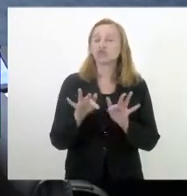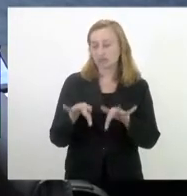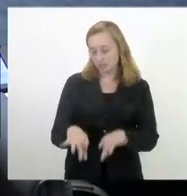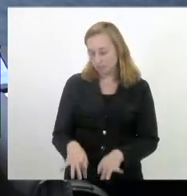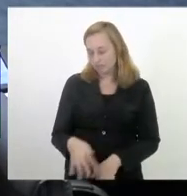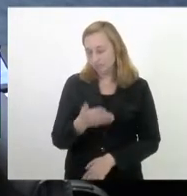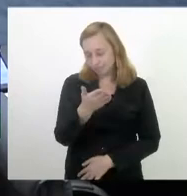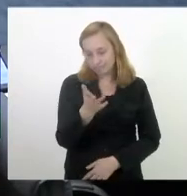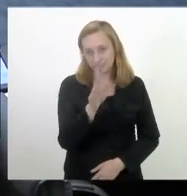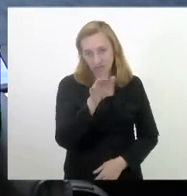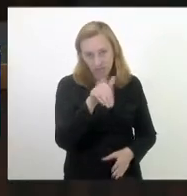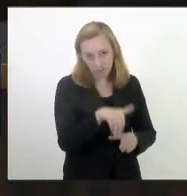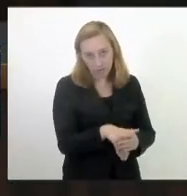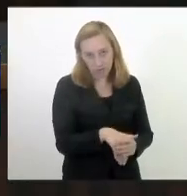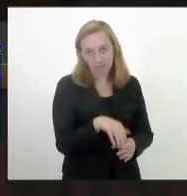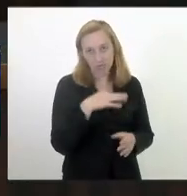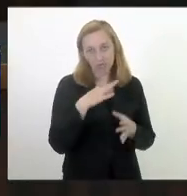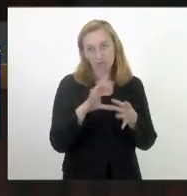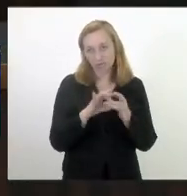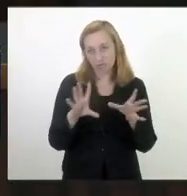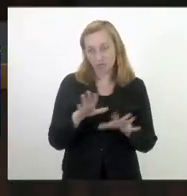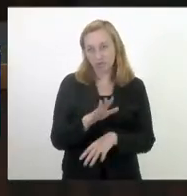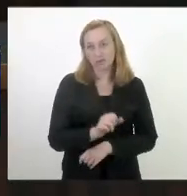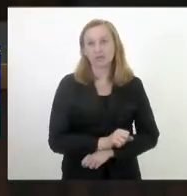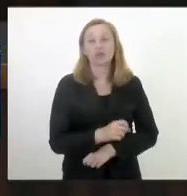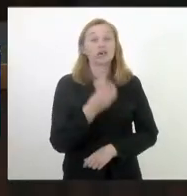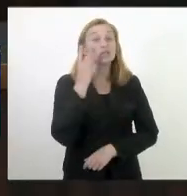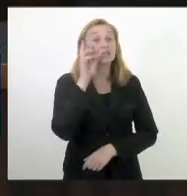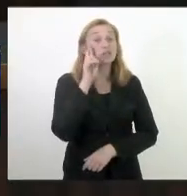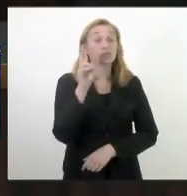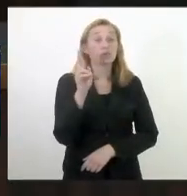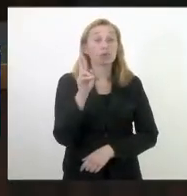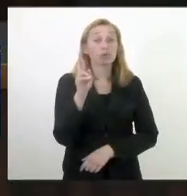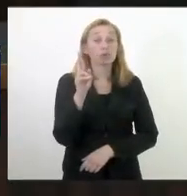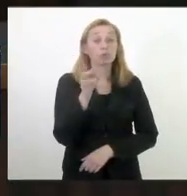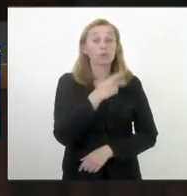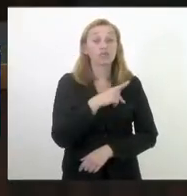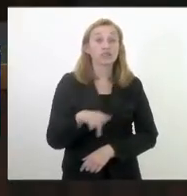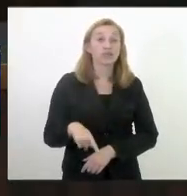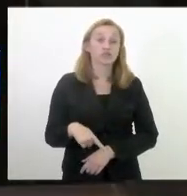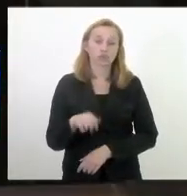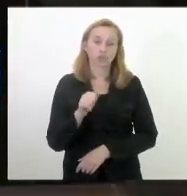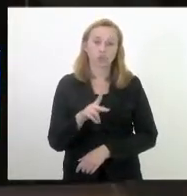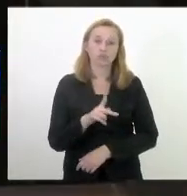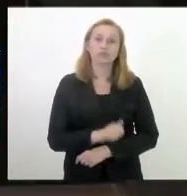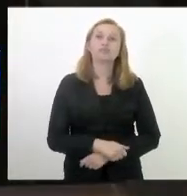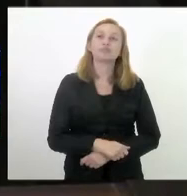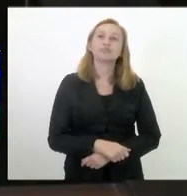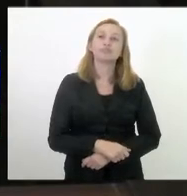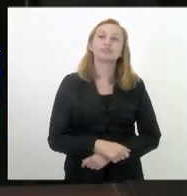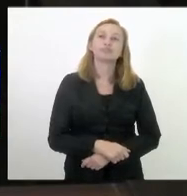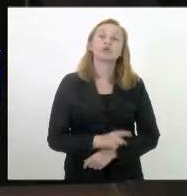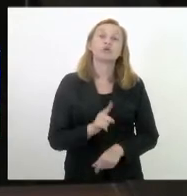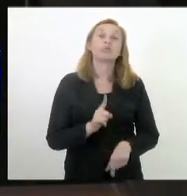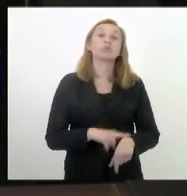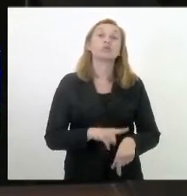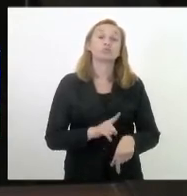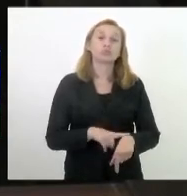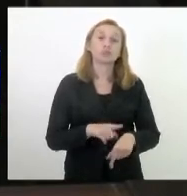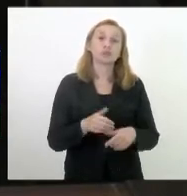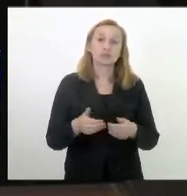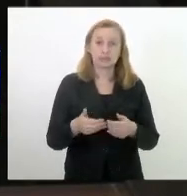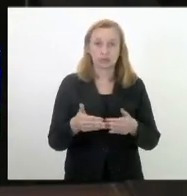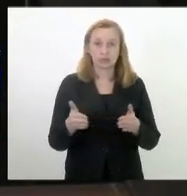Ao final da votação, eu vou conceder. Senhor presidente. Ok. No expediente inicial,